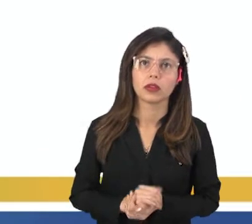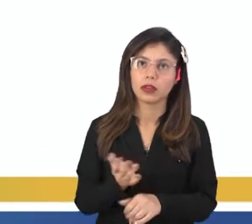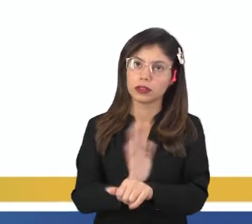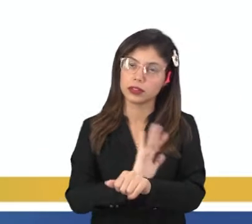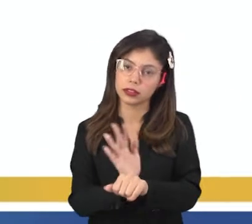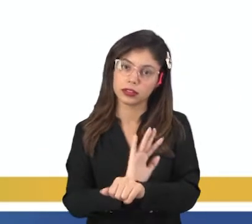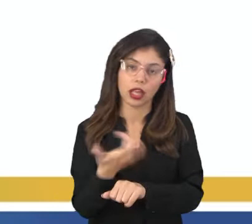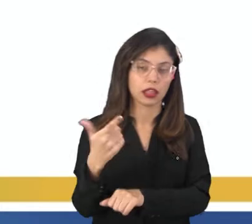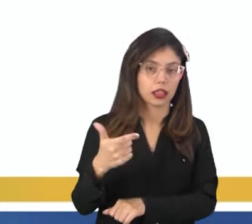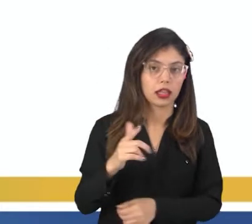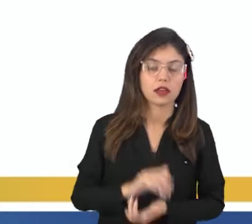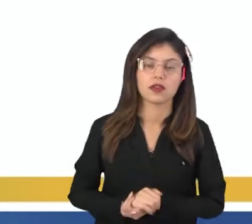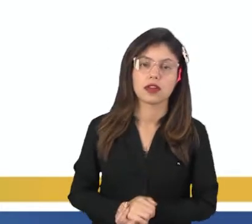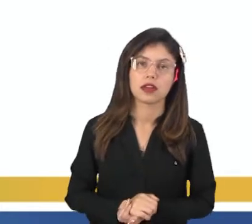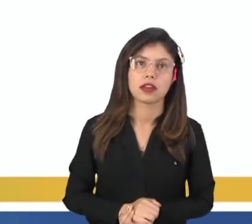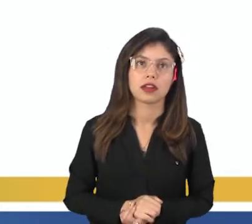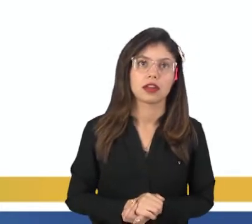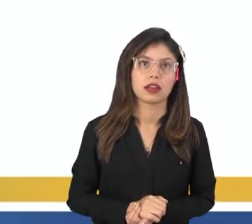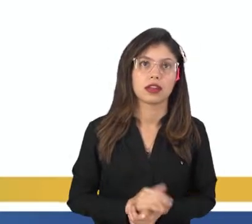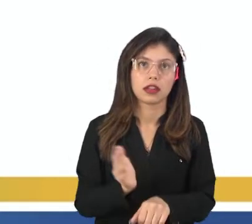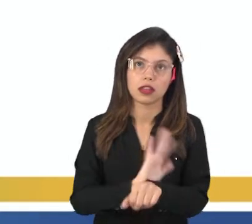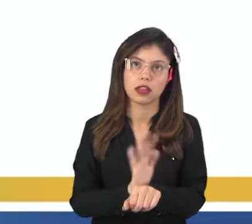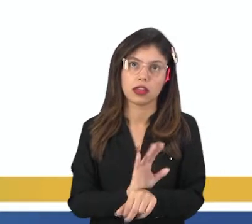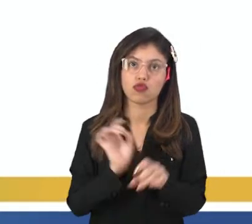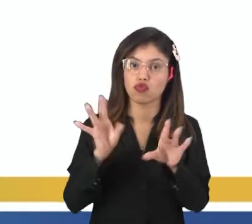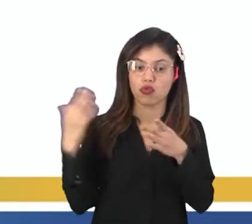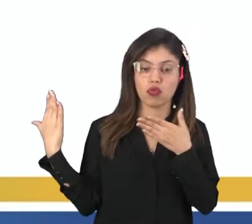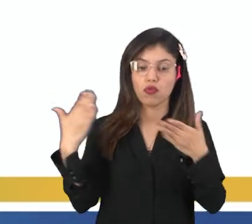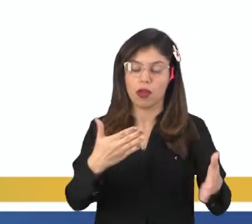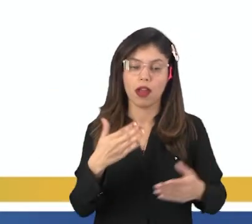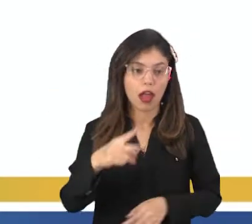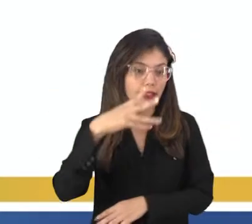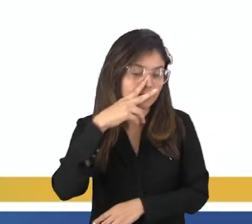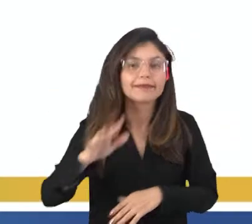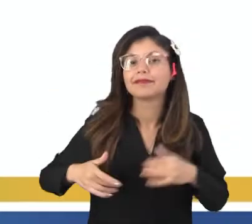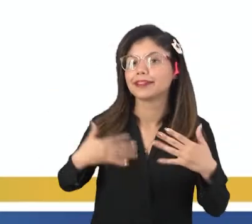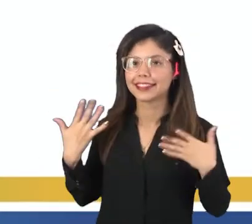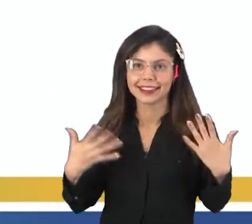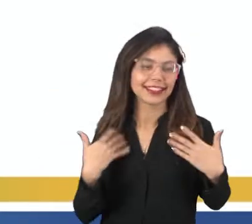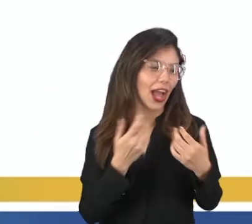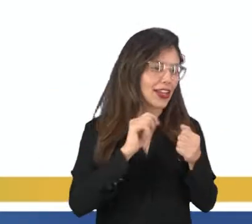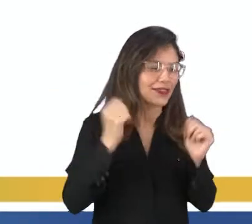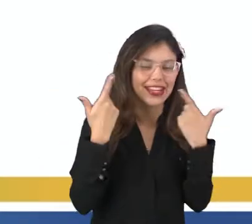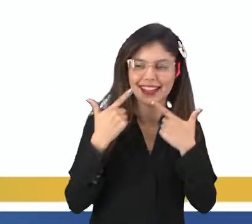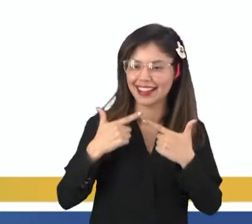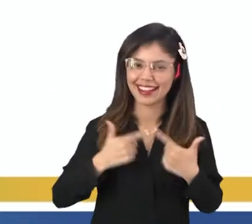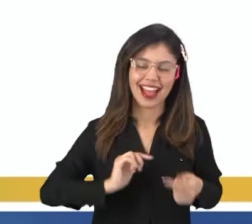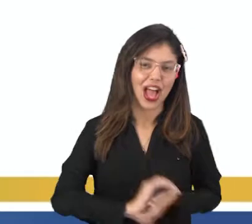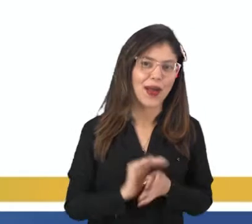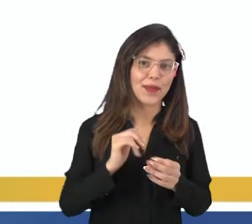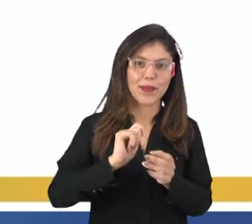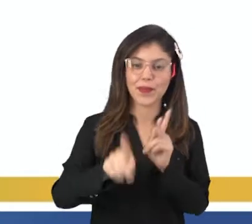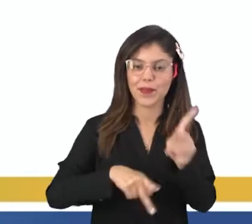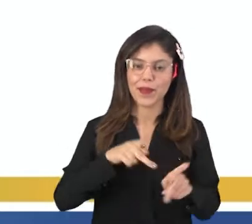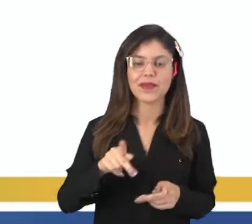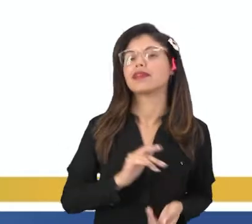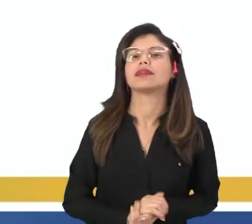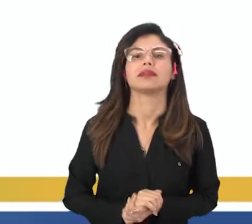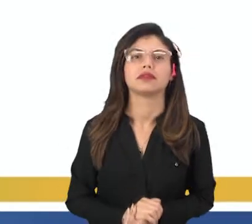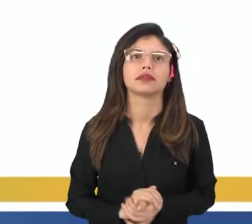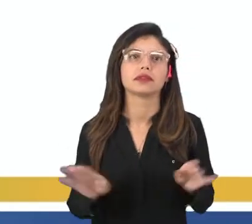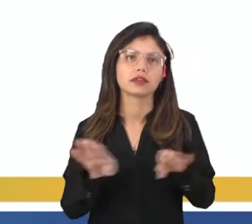despretensioso quando não há pretensão o objetivo é só se distrair divertir o público tem também o objetivo